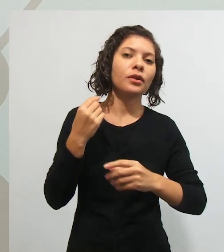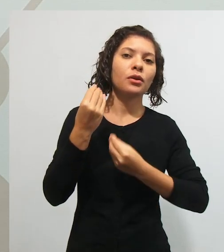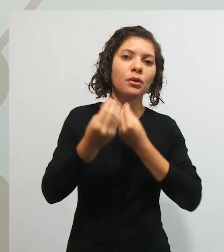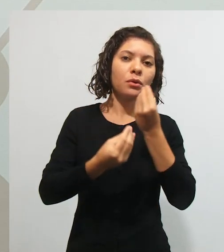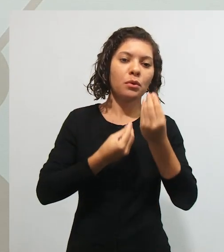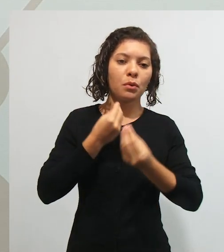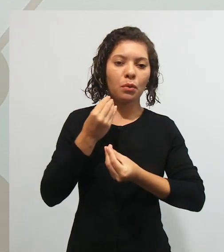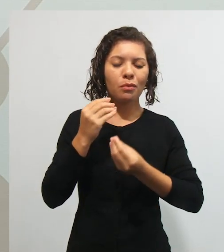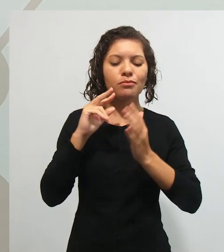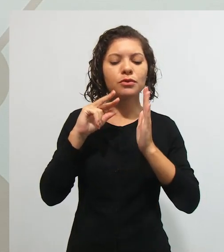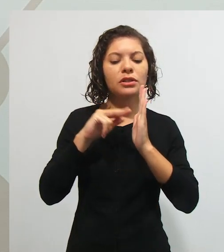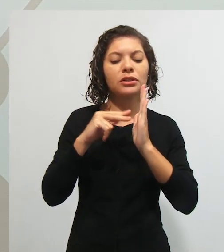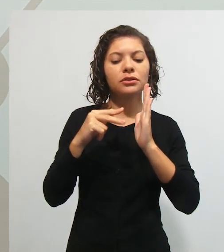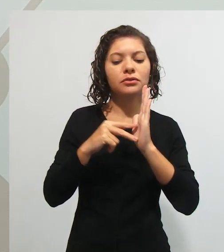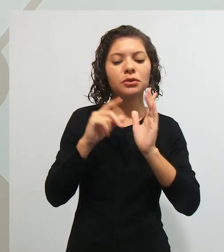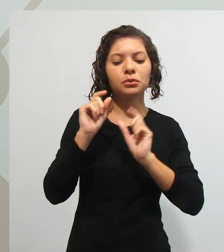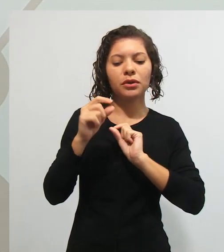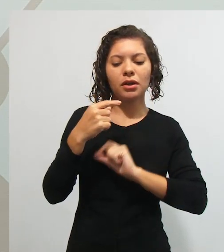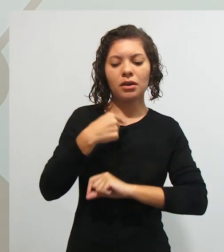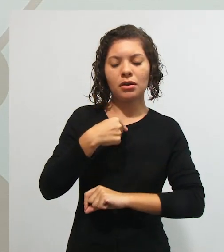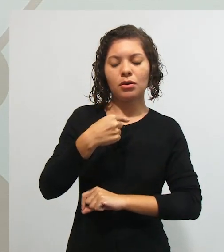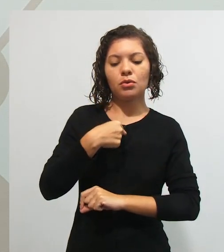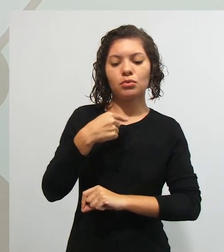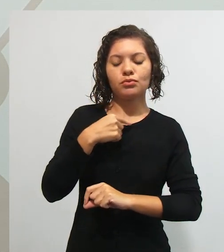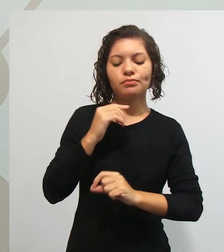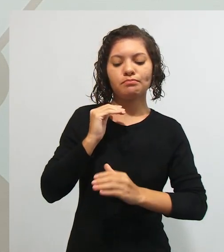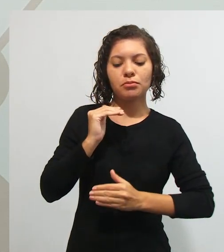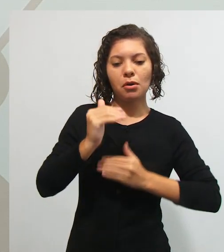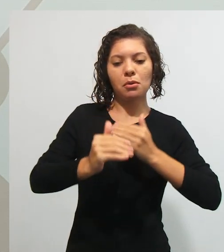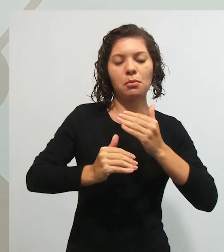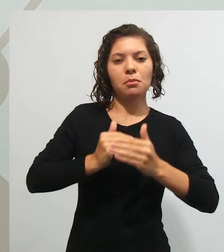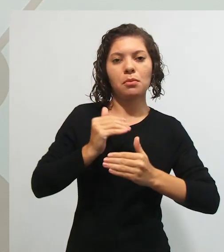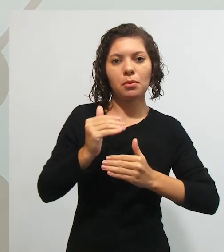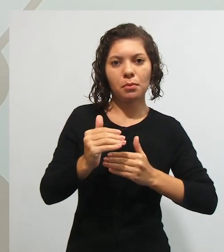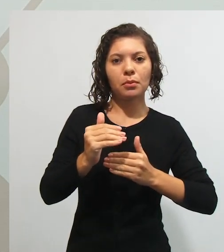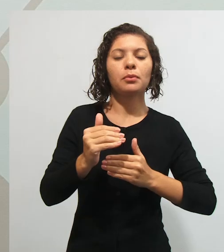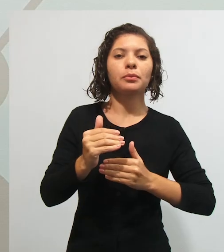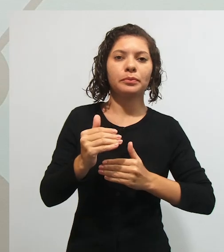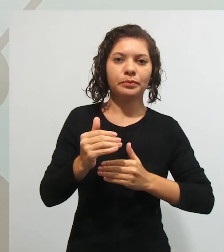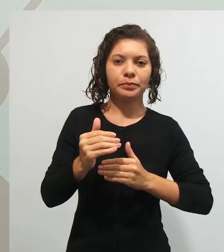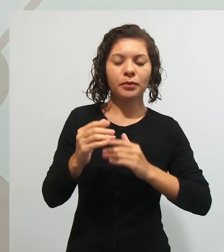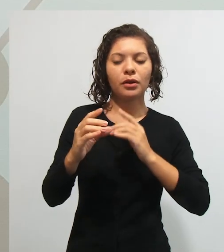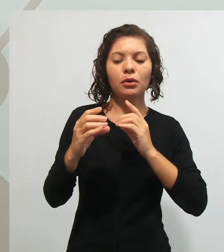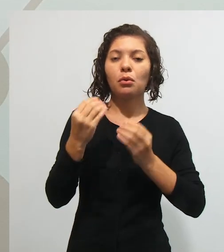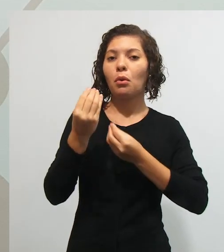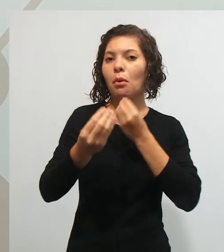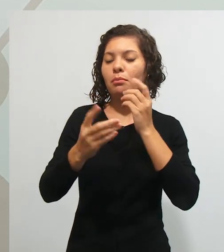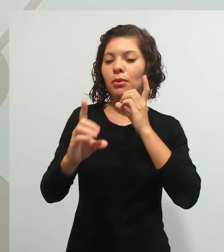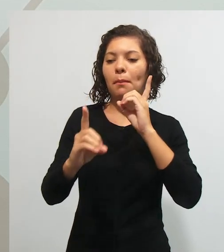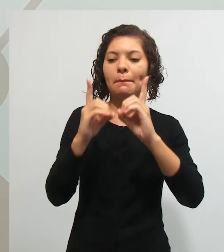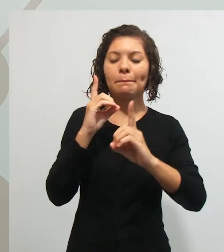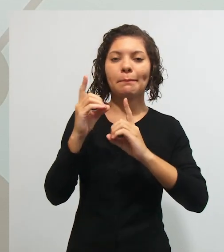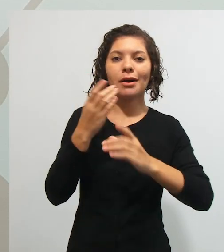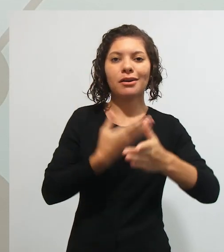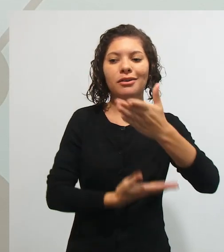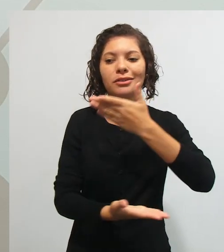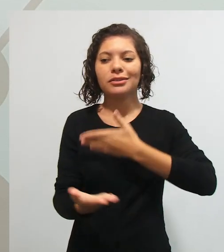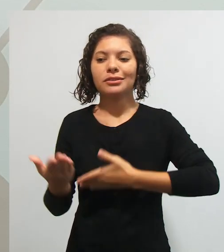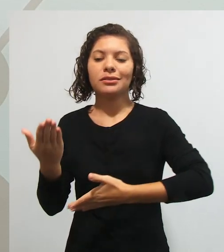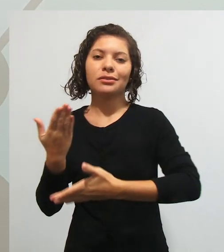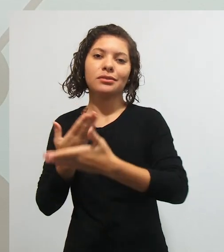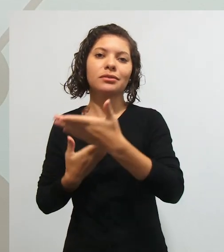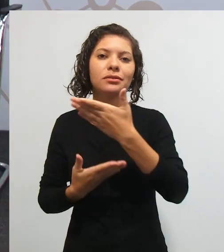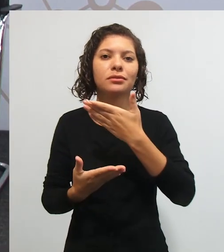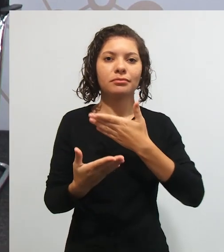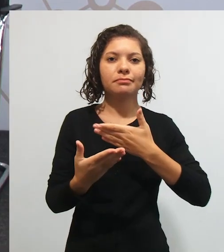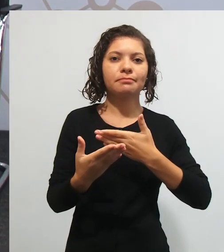linguagem a partir dos significados que eu construo, que eu produzo por meio do diálogo, por meio da interação social com